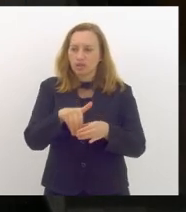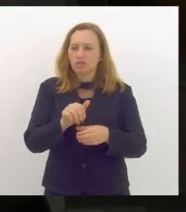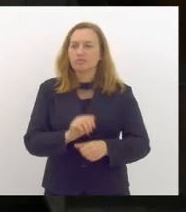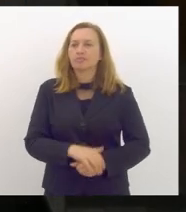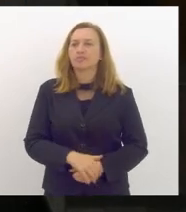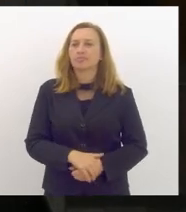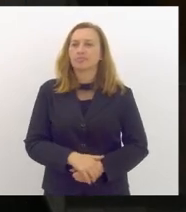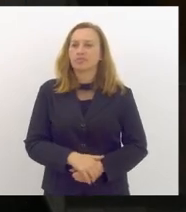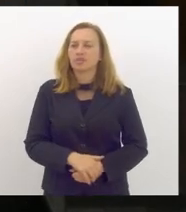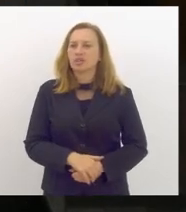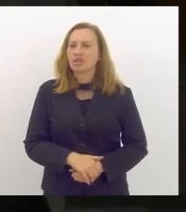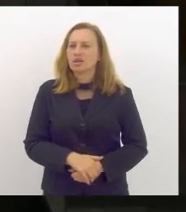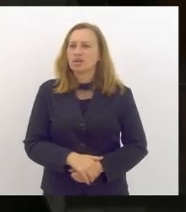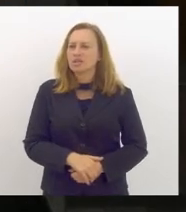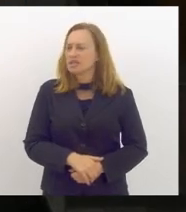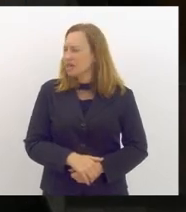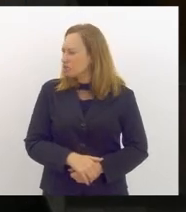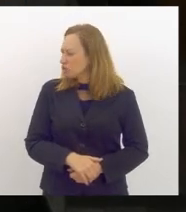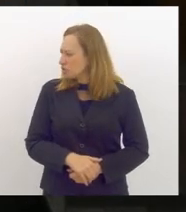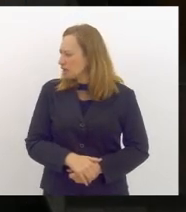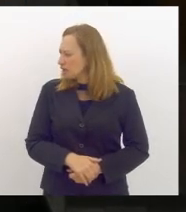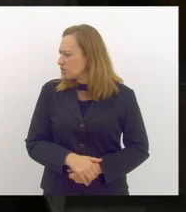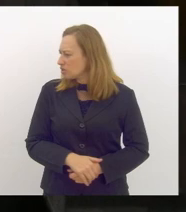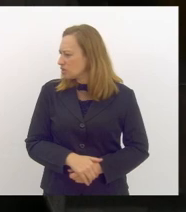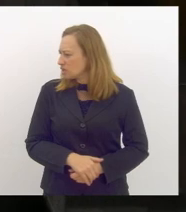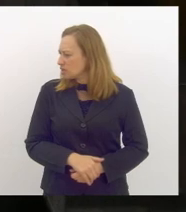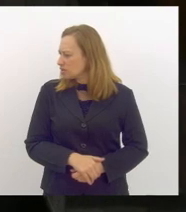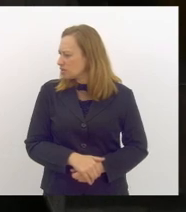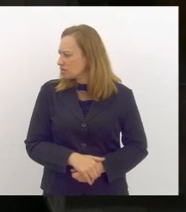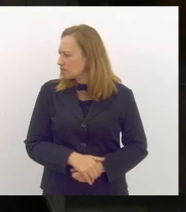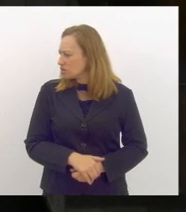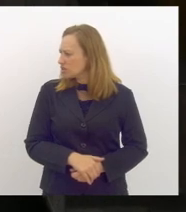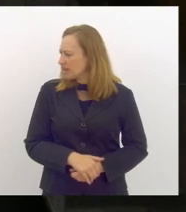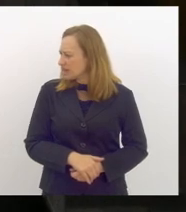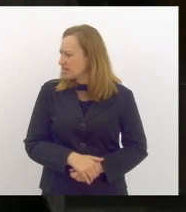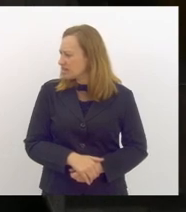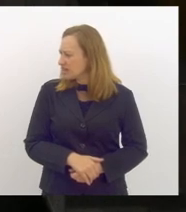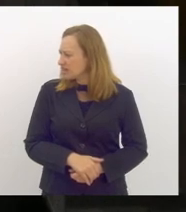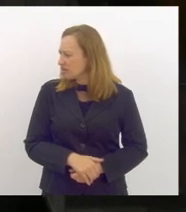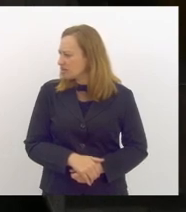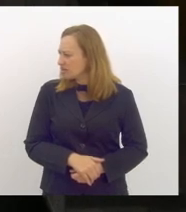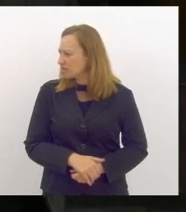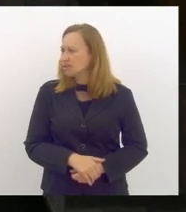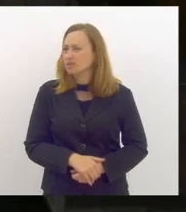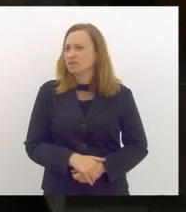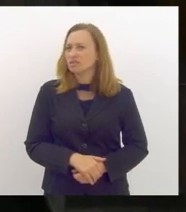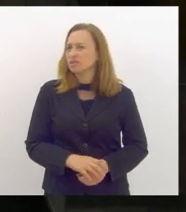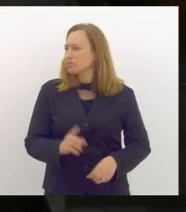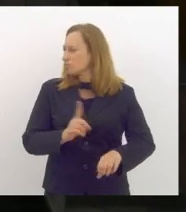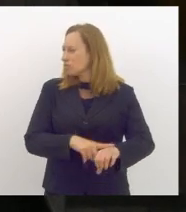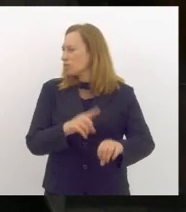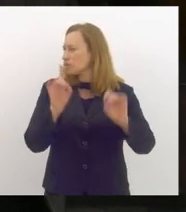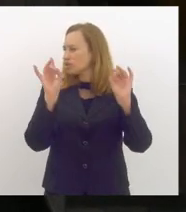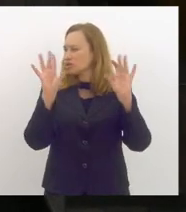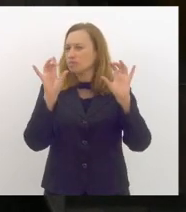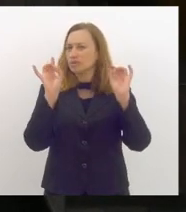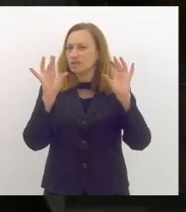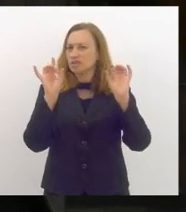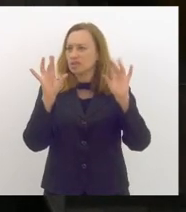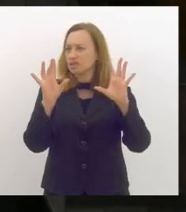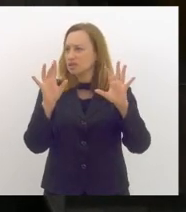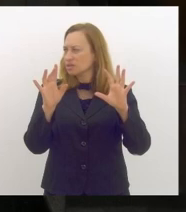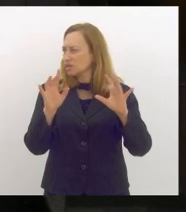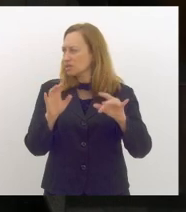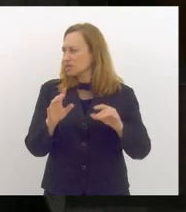eletrônica e foi um evento muito prestigiado é pela presença de